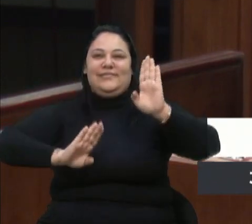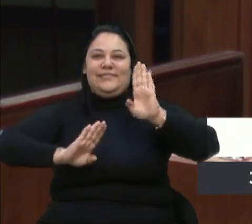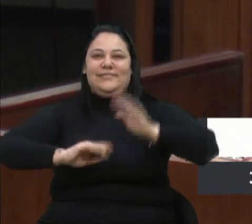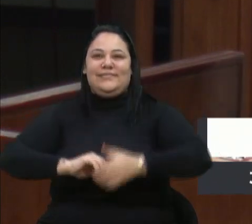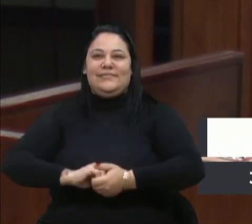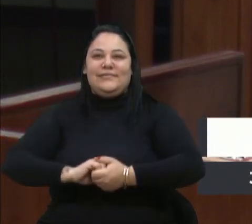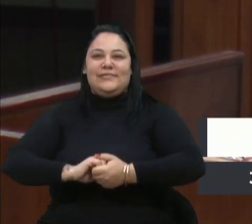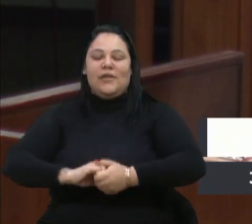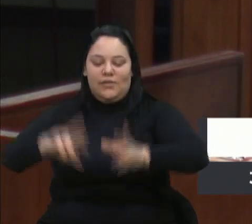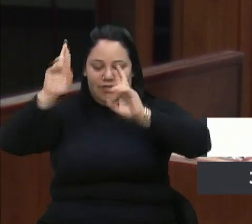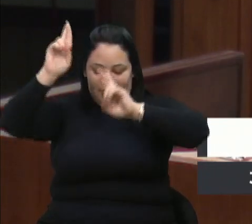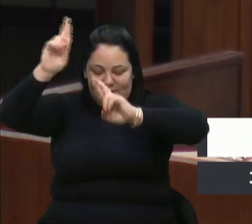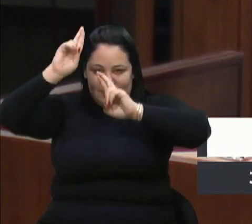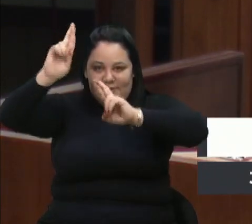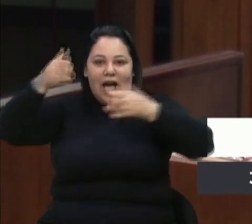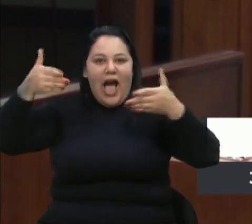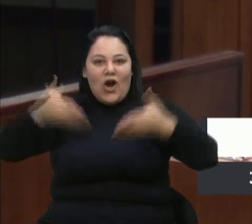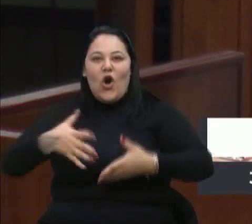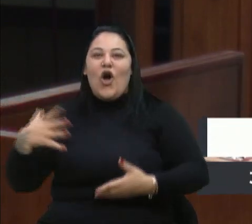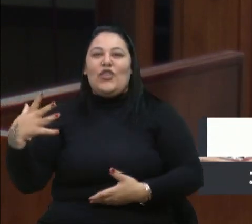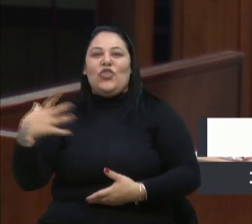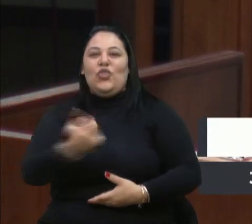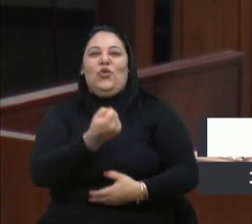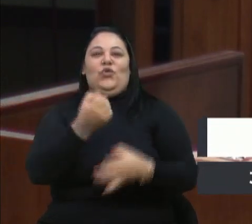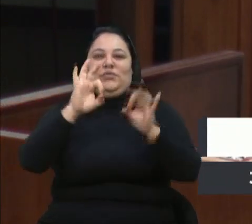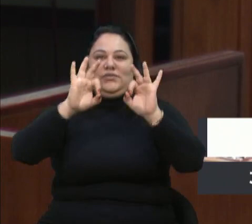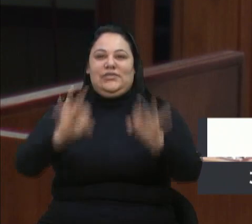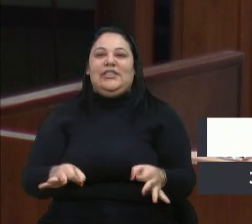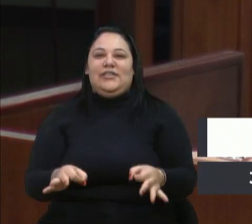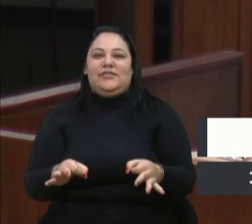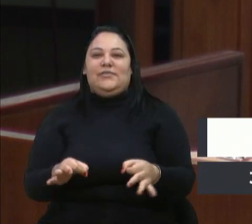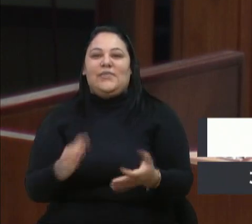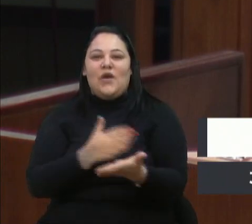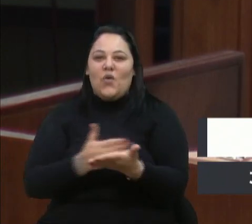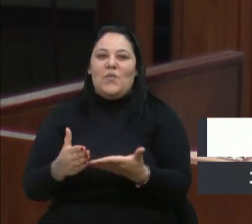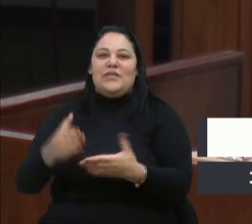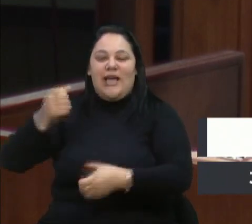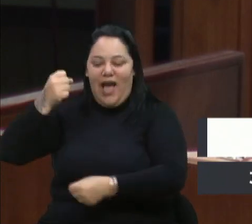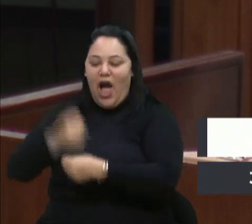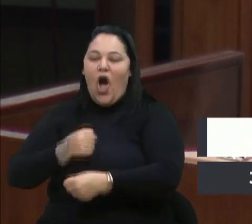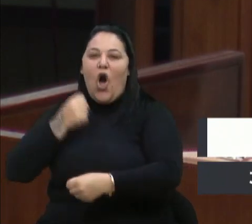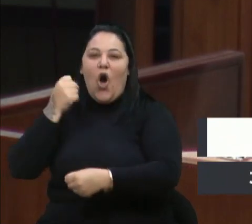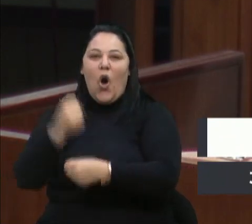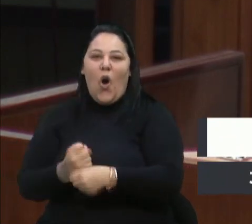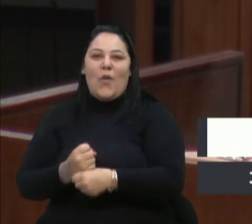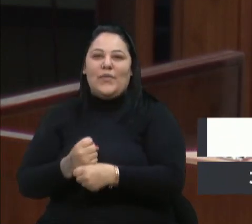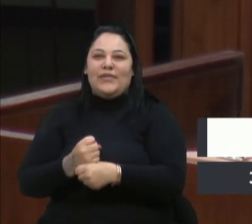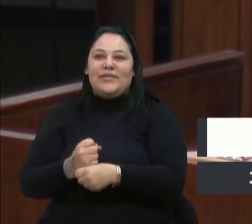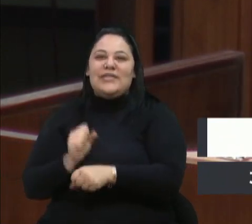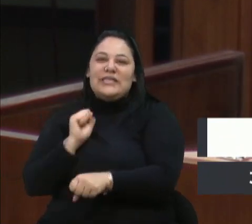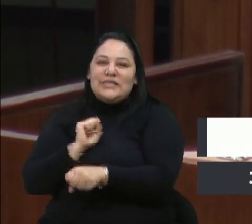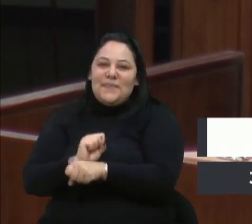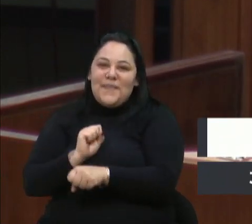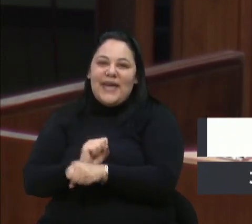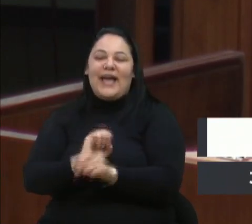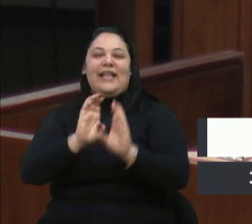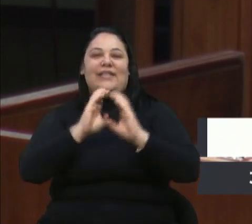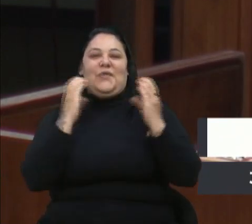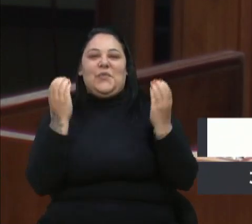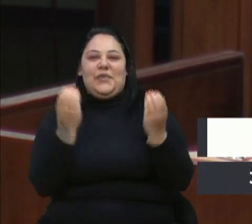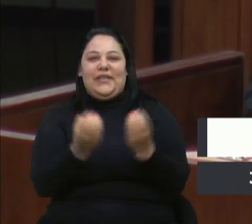Então, torcemos agora para que dê tudo certo, para que inicie essa obra tão esperada por aquela comunidade.